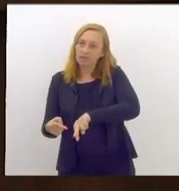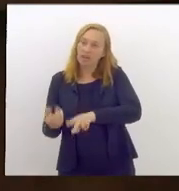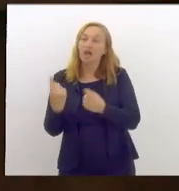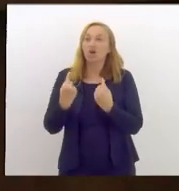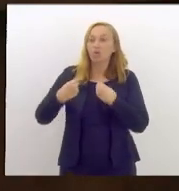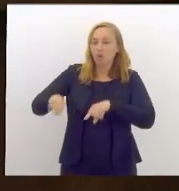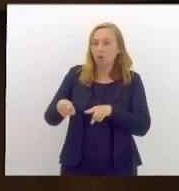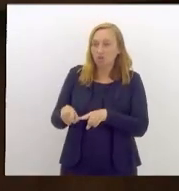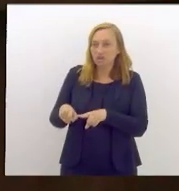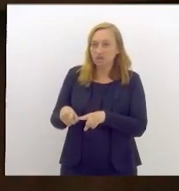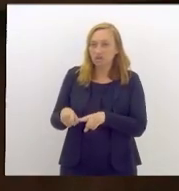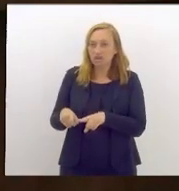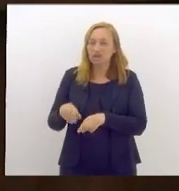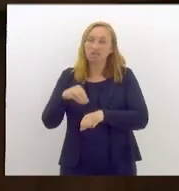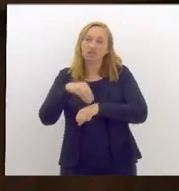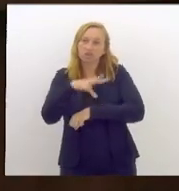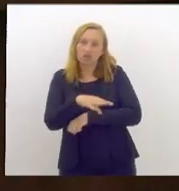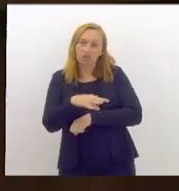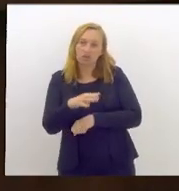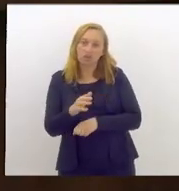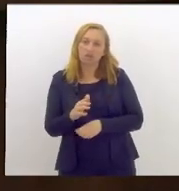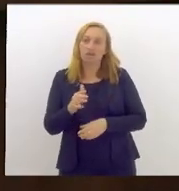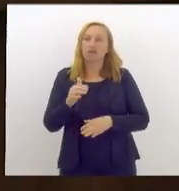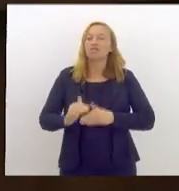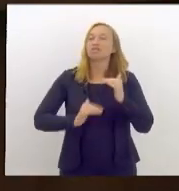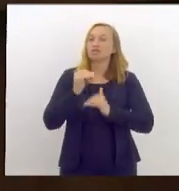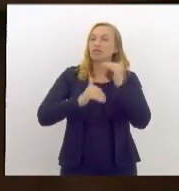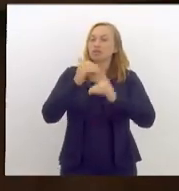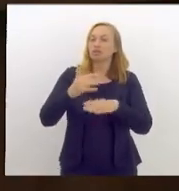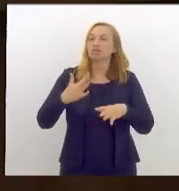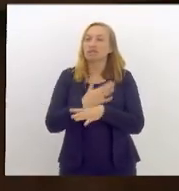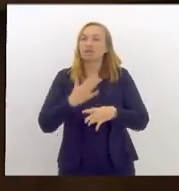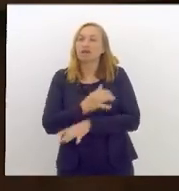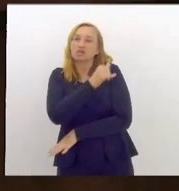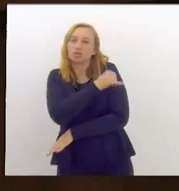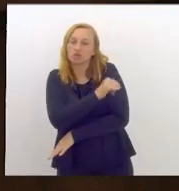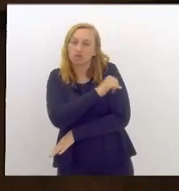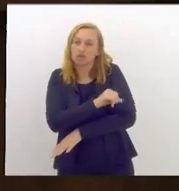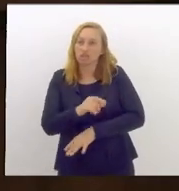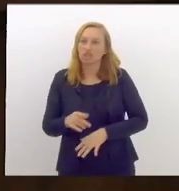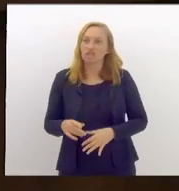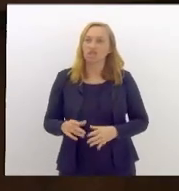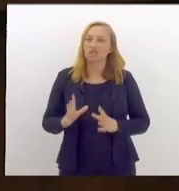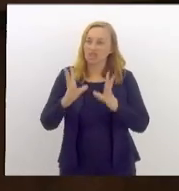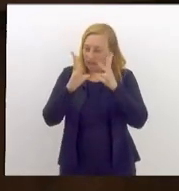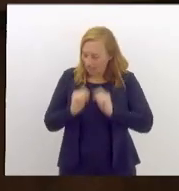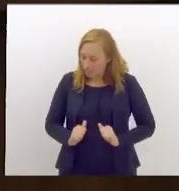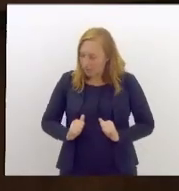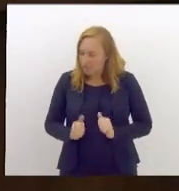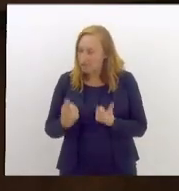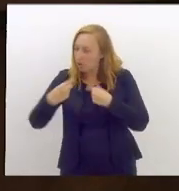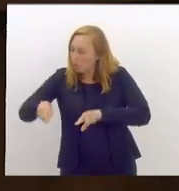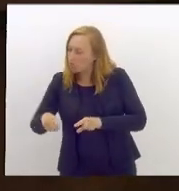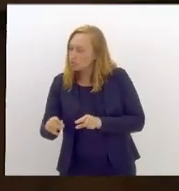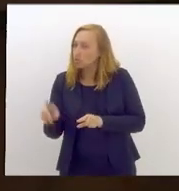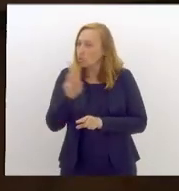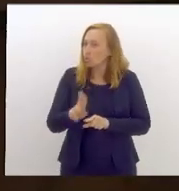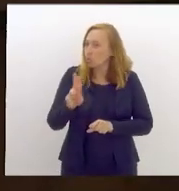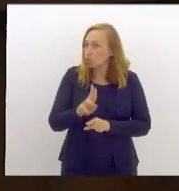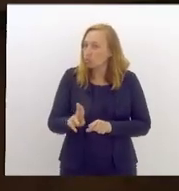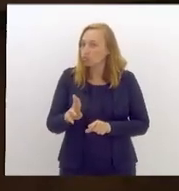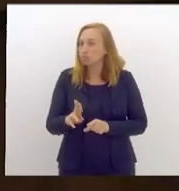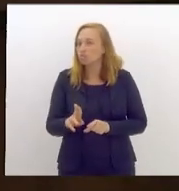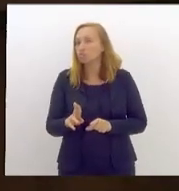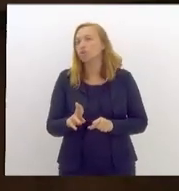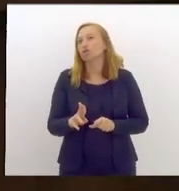contra esse destaque em favor do desenvolvimento na cidade de Janeiro e da Faxina contra a utilização dos equipamentos